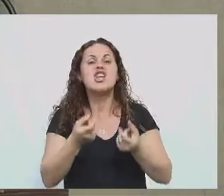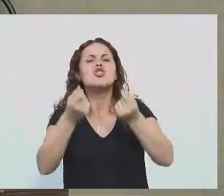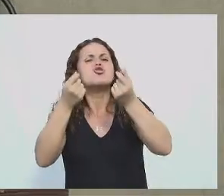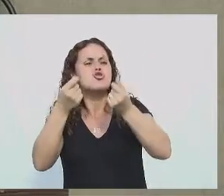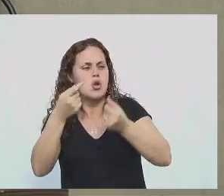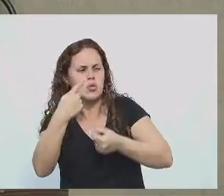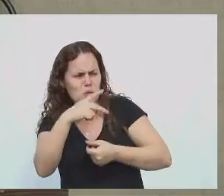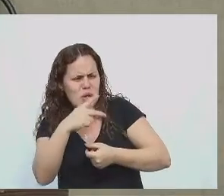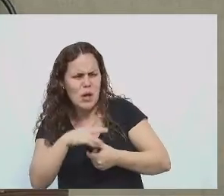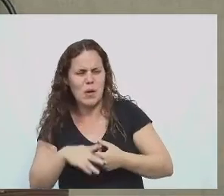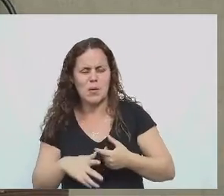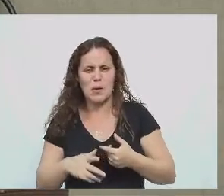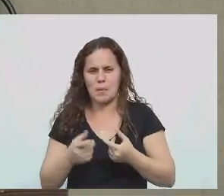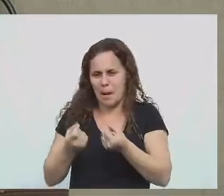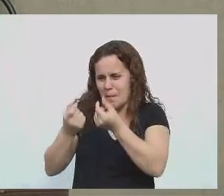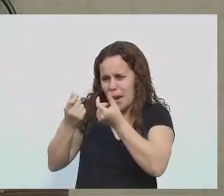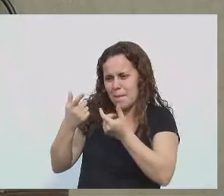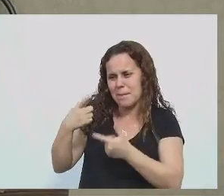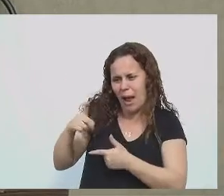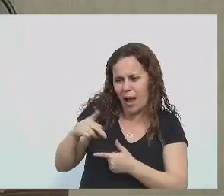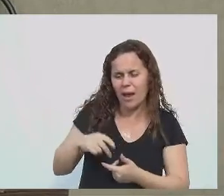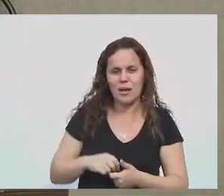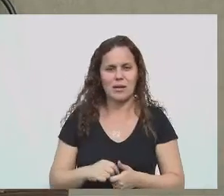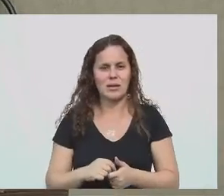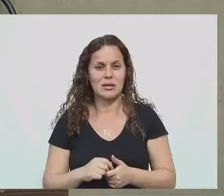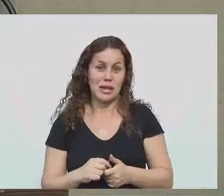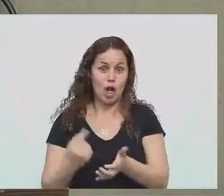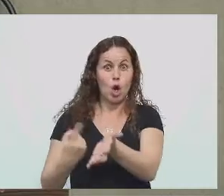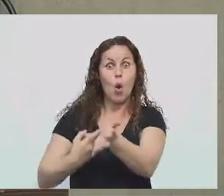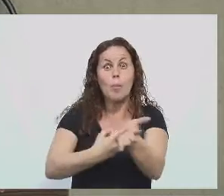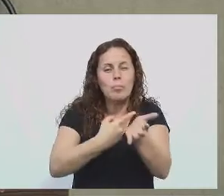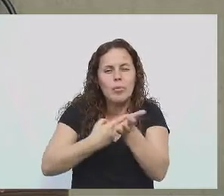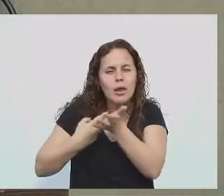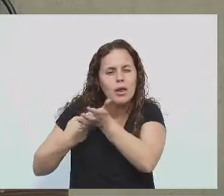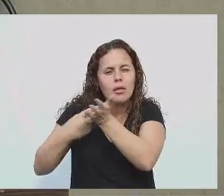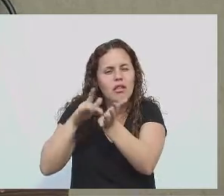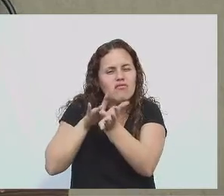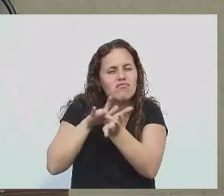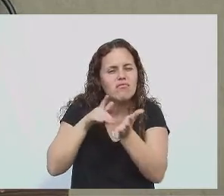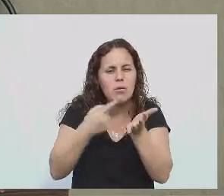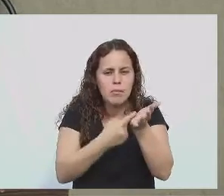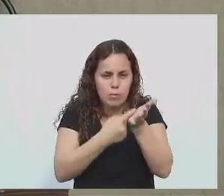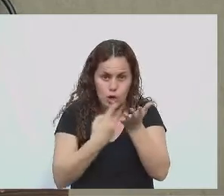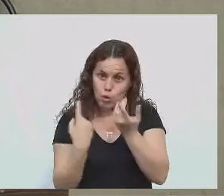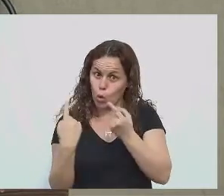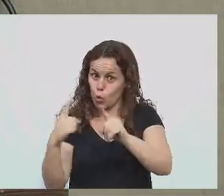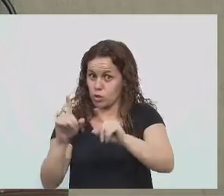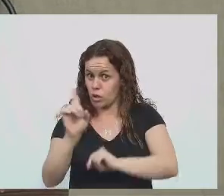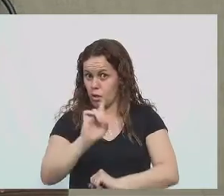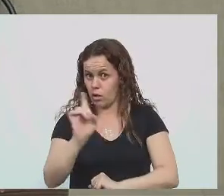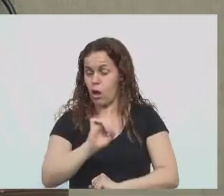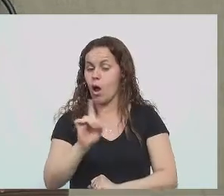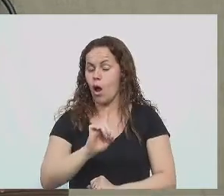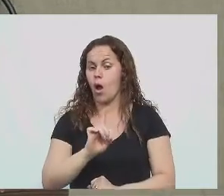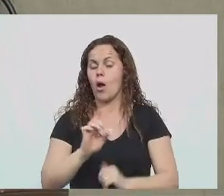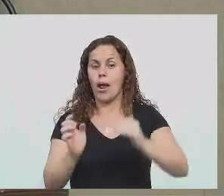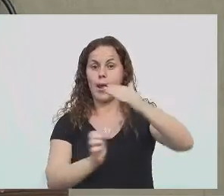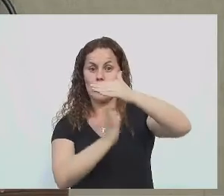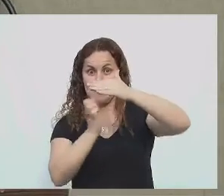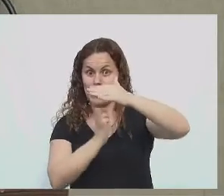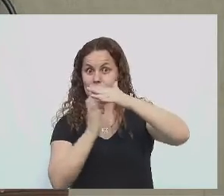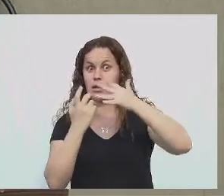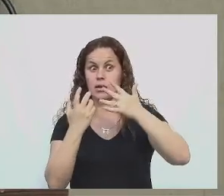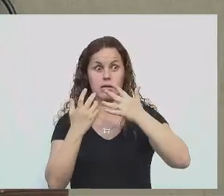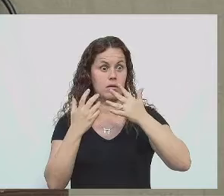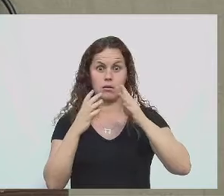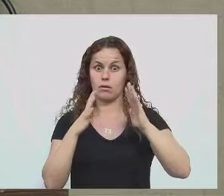o meu Y, eu te dou tanto aqui. Eu imagino que seja isso, viu? Eu estou acusando, não, porque senão amanhã vai falar que eu estou chamando que as empresas tudo é picareta.